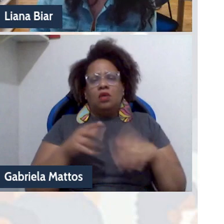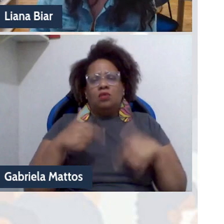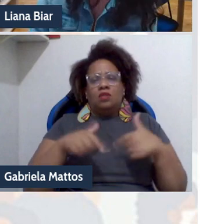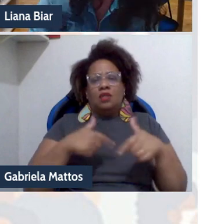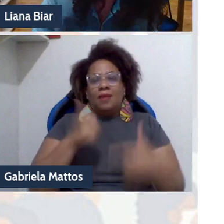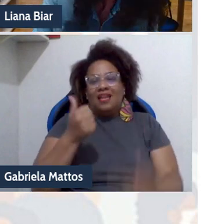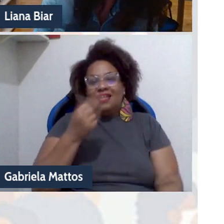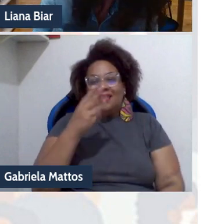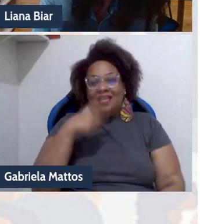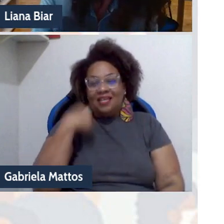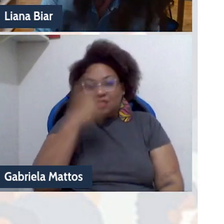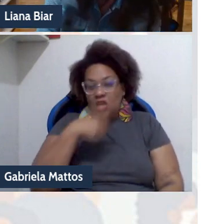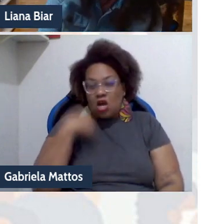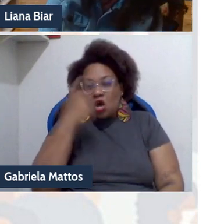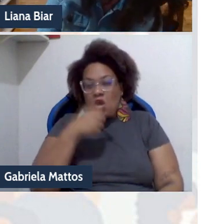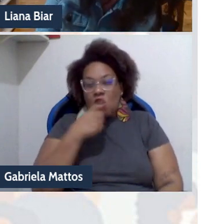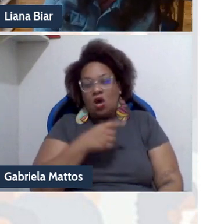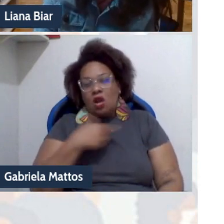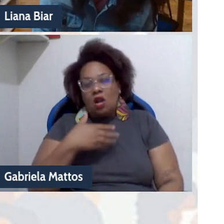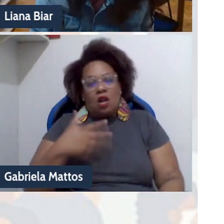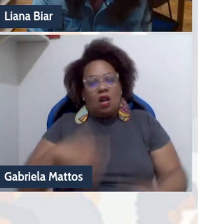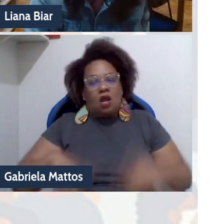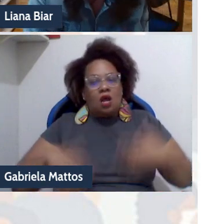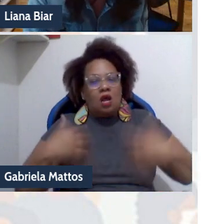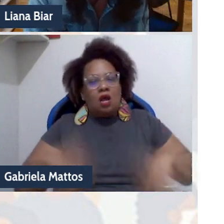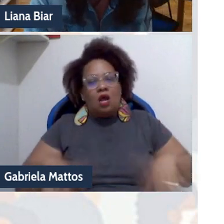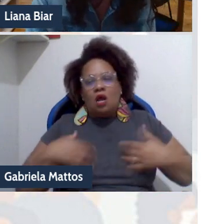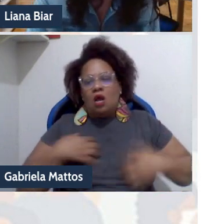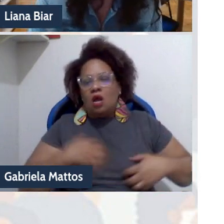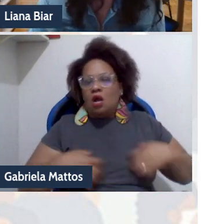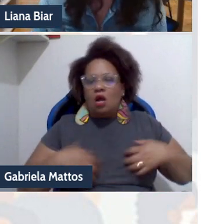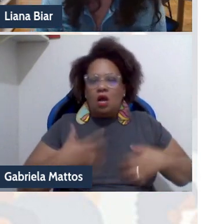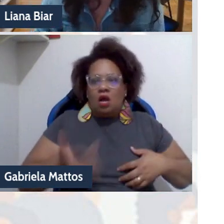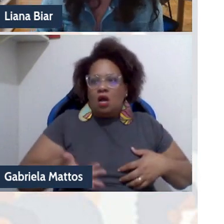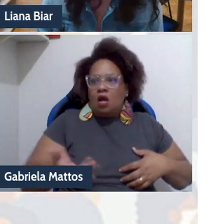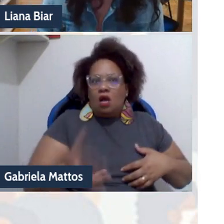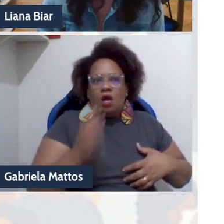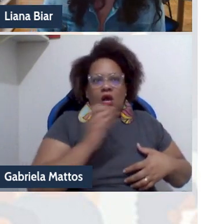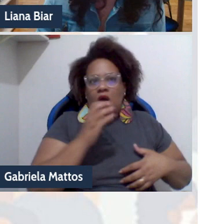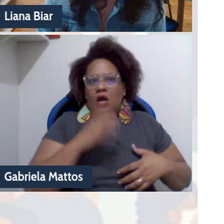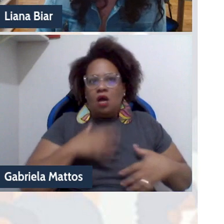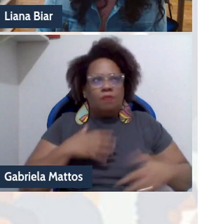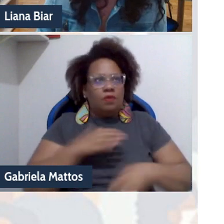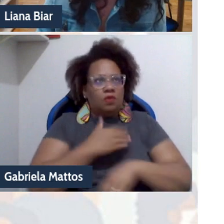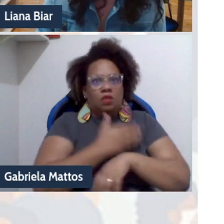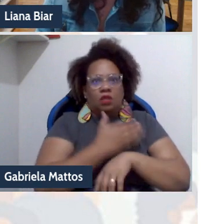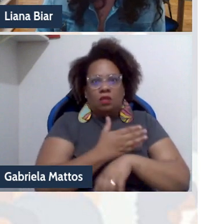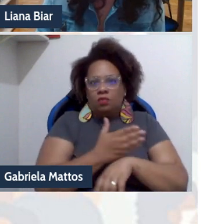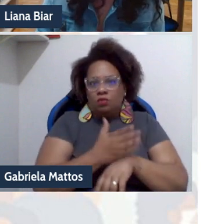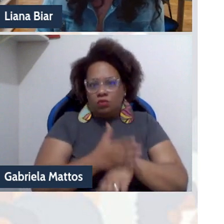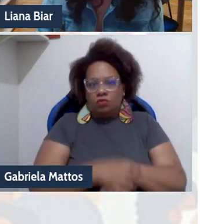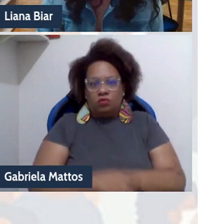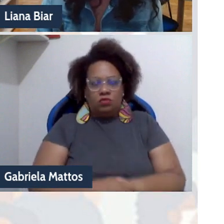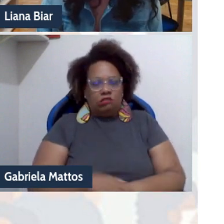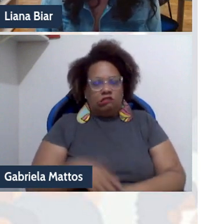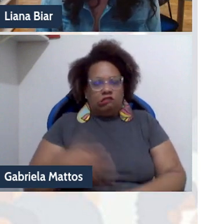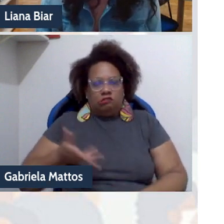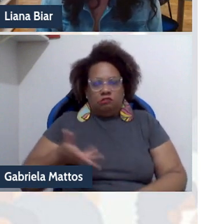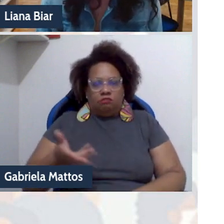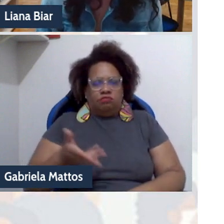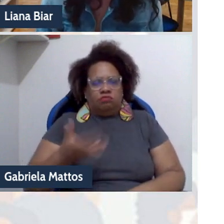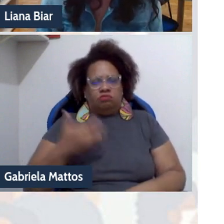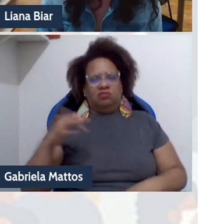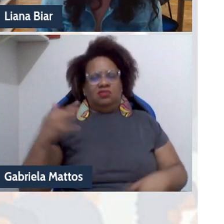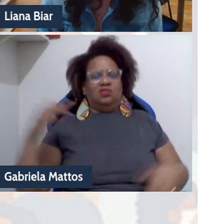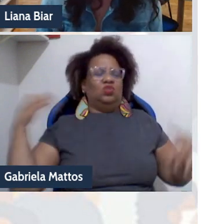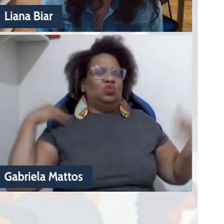por dia. E assim foi desesperador, assim. Eu me sentia acelerada o tempo todo. Era uma aceleração, uma dor nas